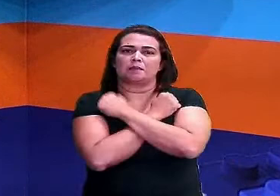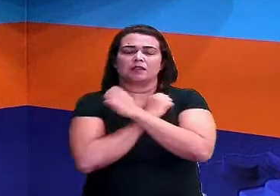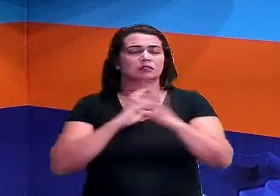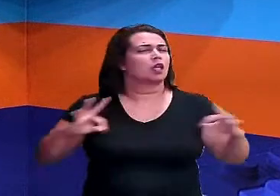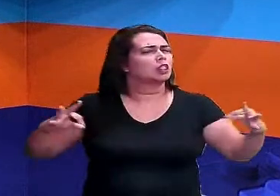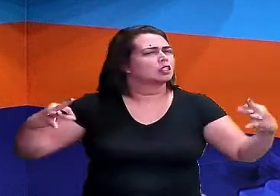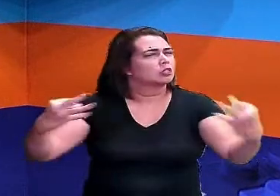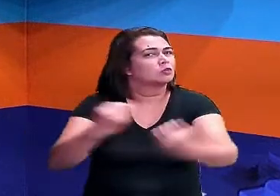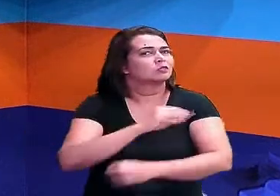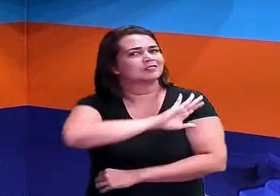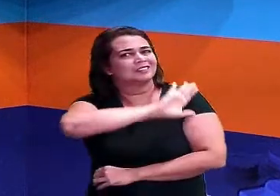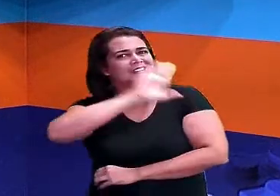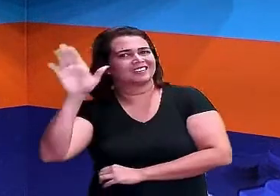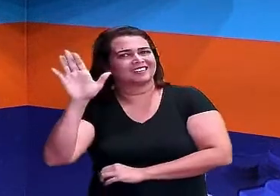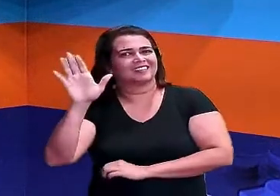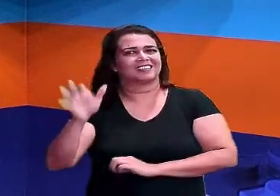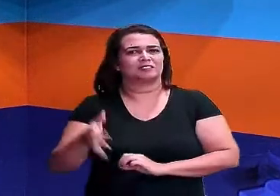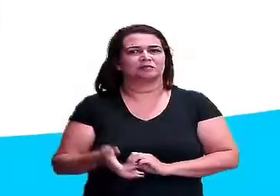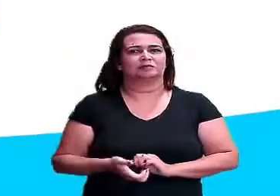todos e até a próxima.